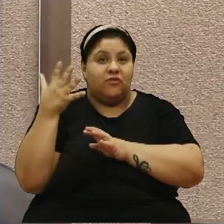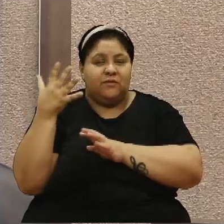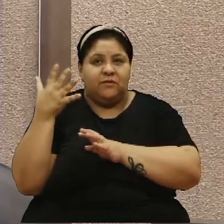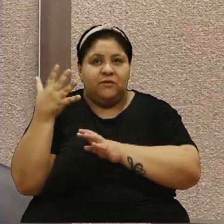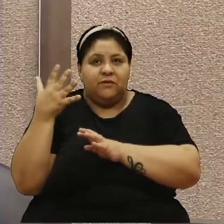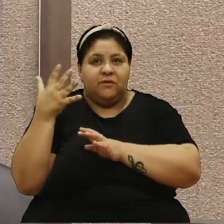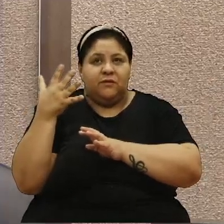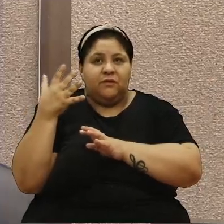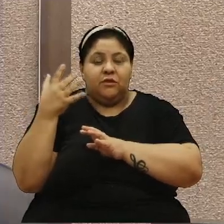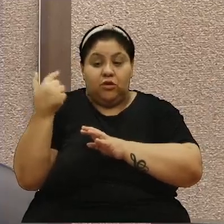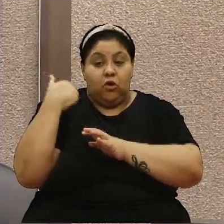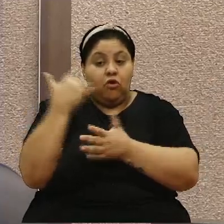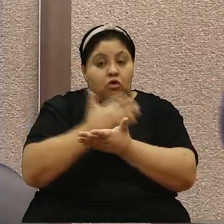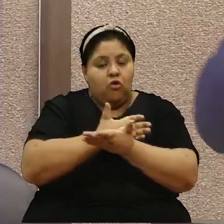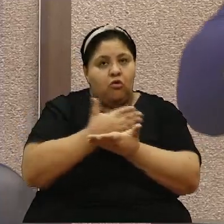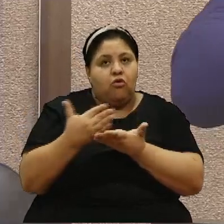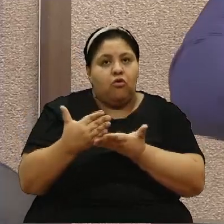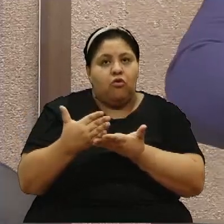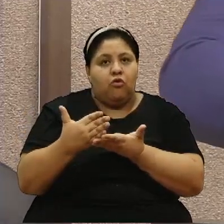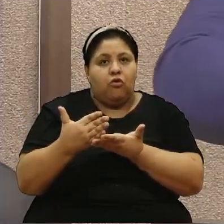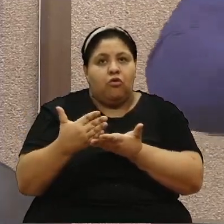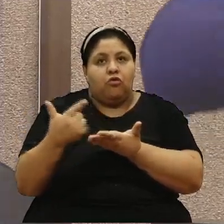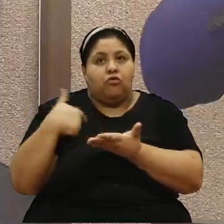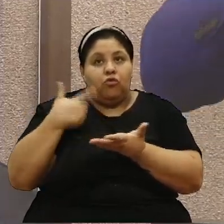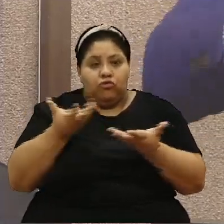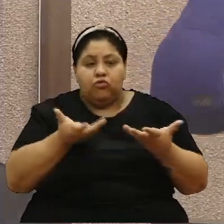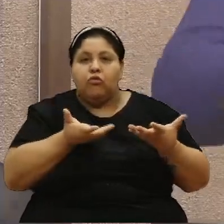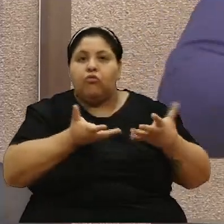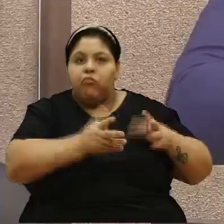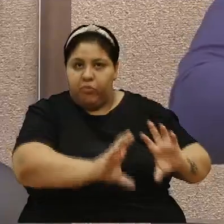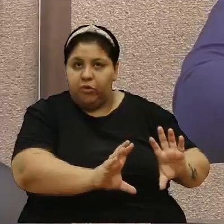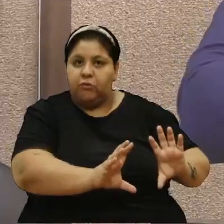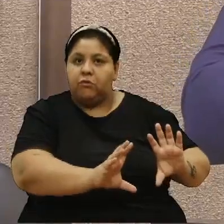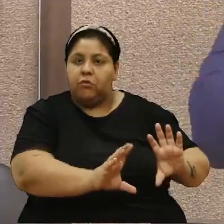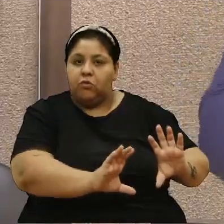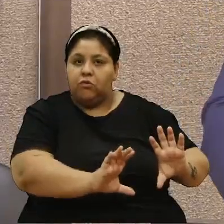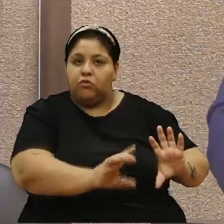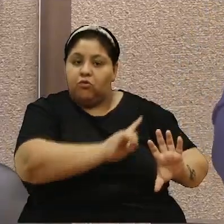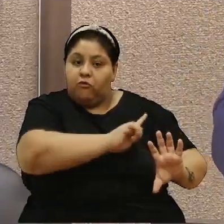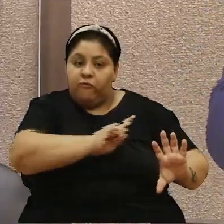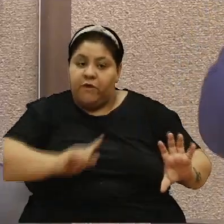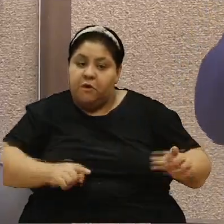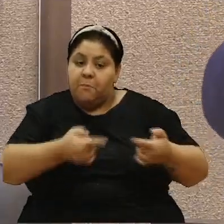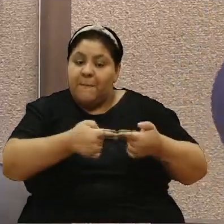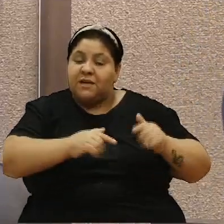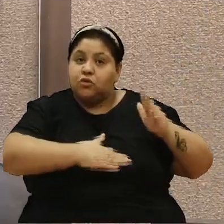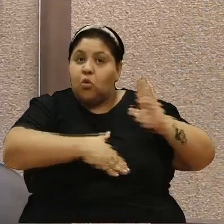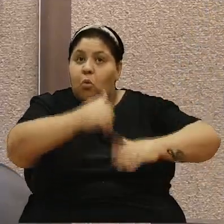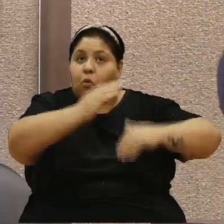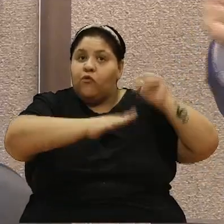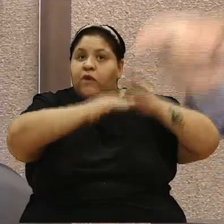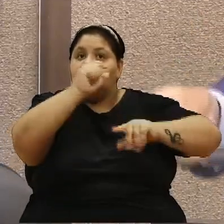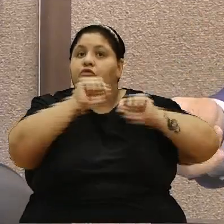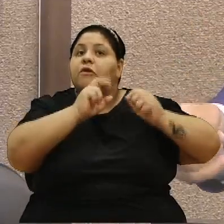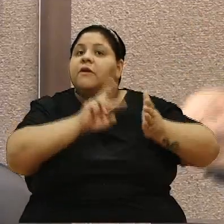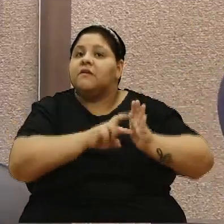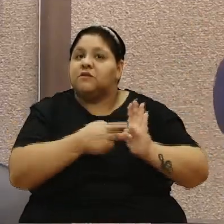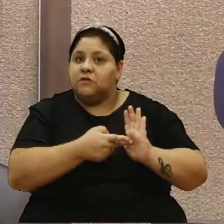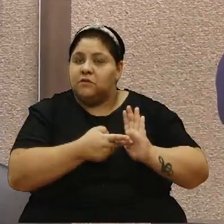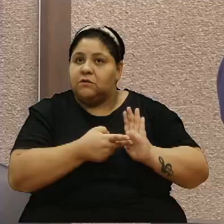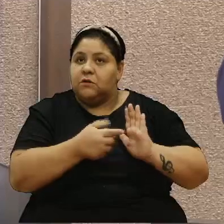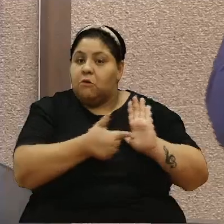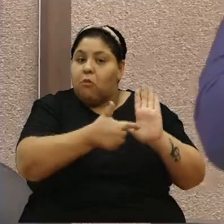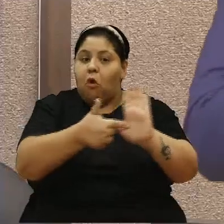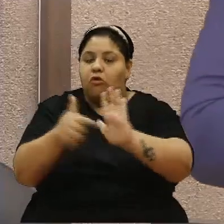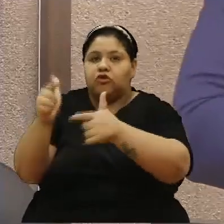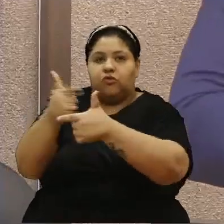desde o princípio, nós nos colocamos como oposição construtiva. É aquela que traz o problema, mas